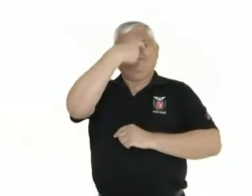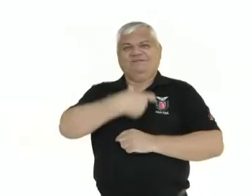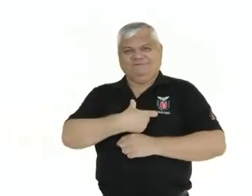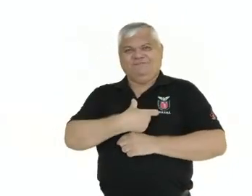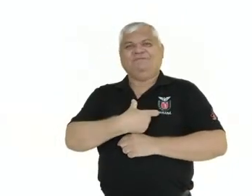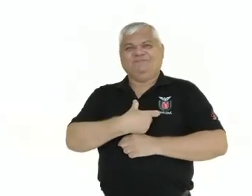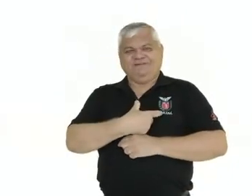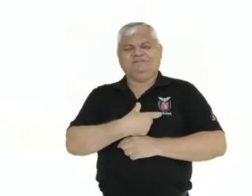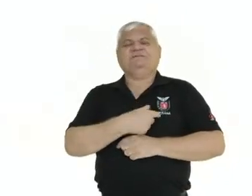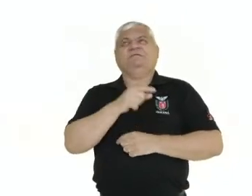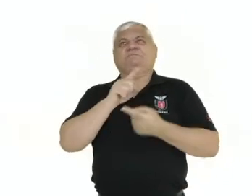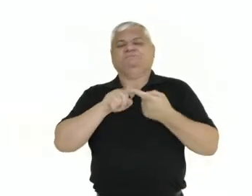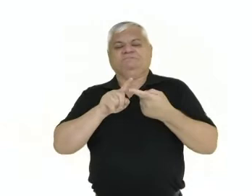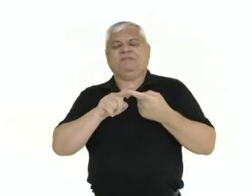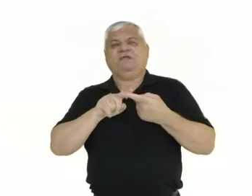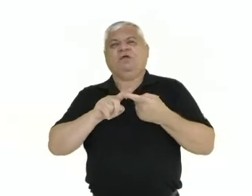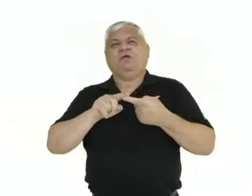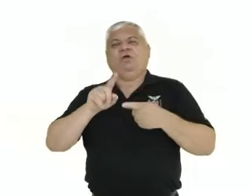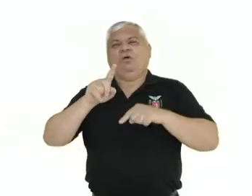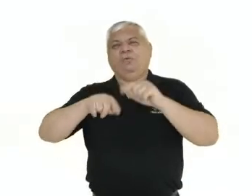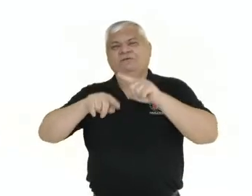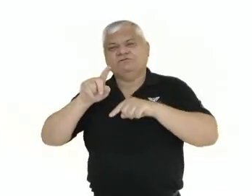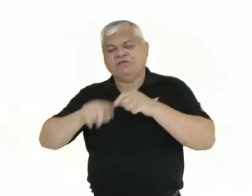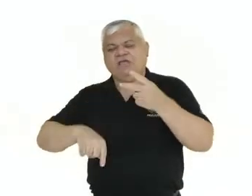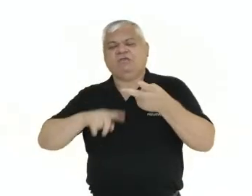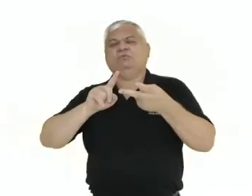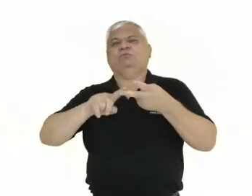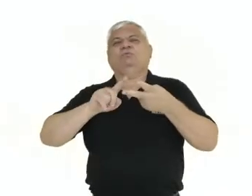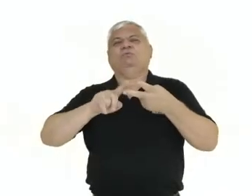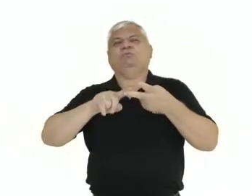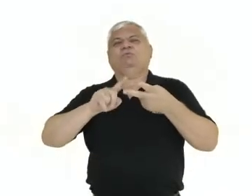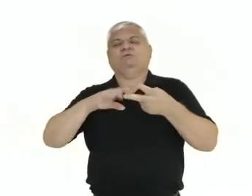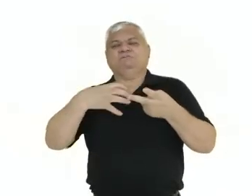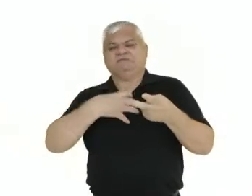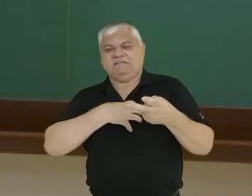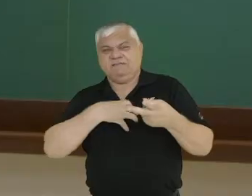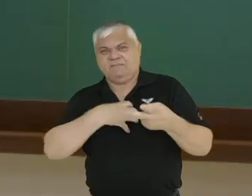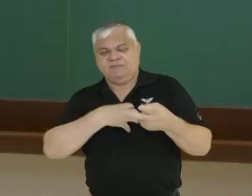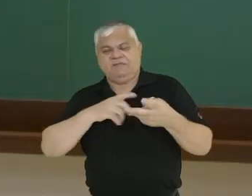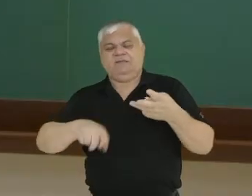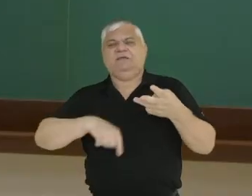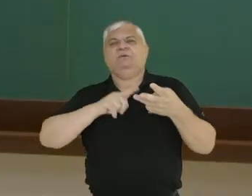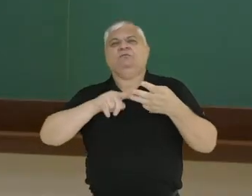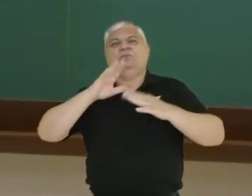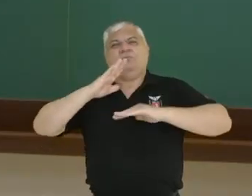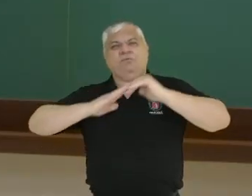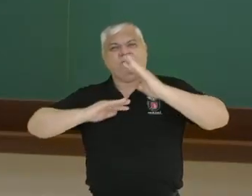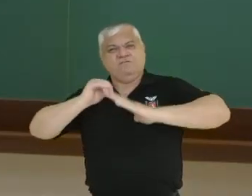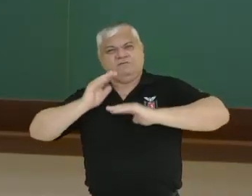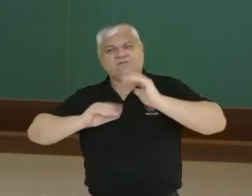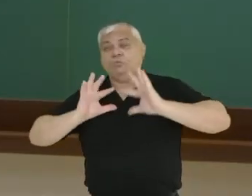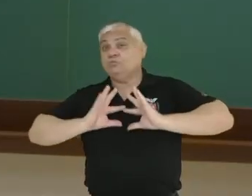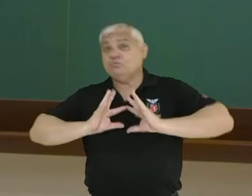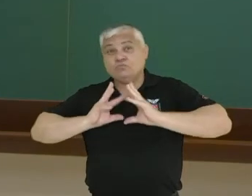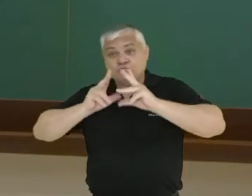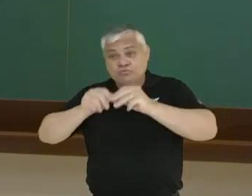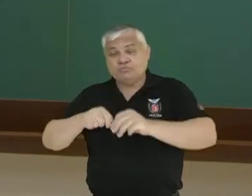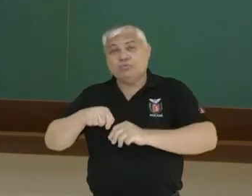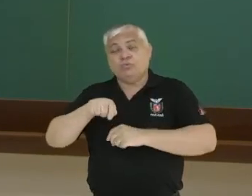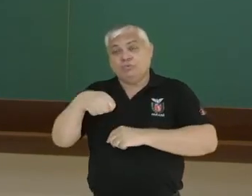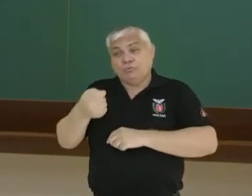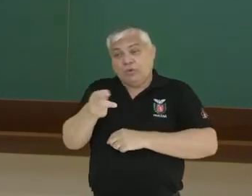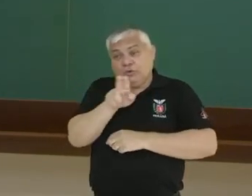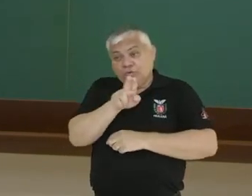de pessoas, de objetos, de sentimentos, de profissões, todos esses nomes